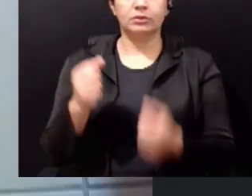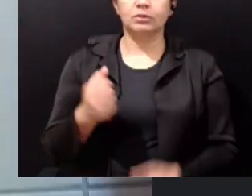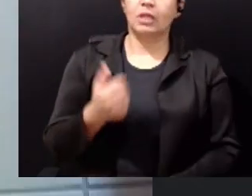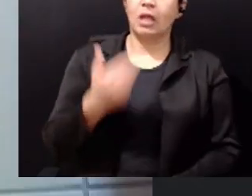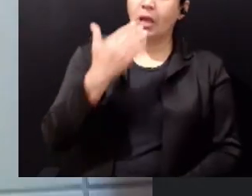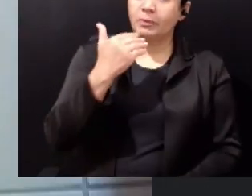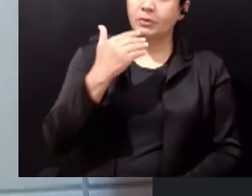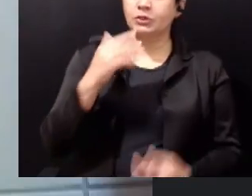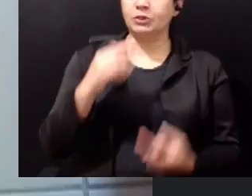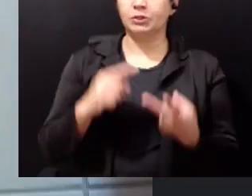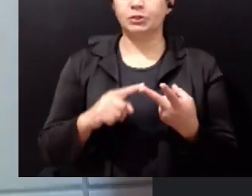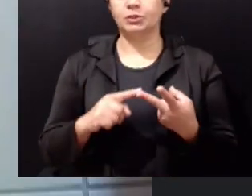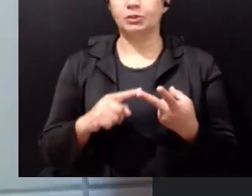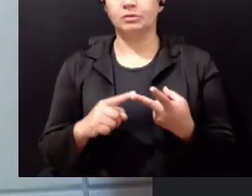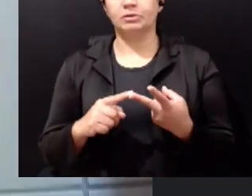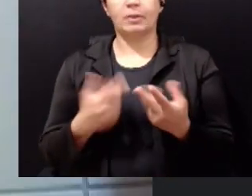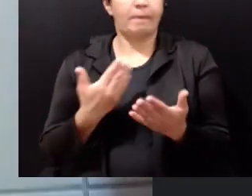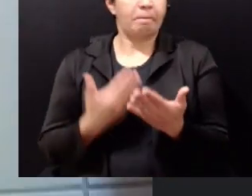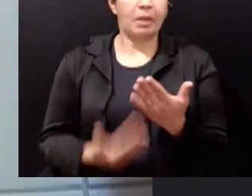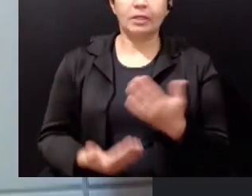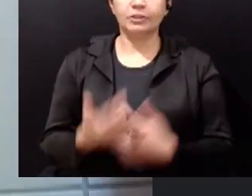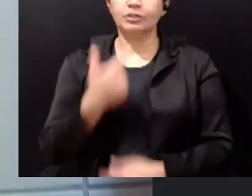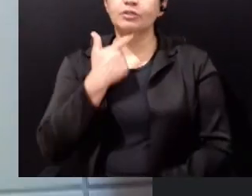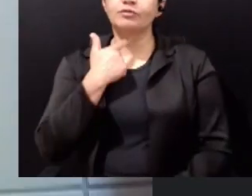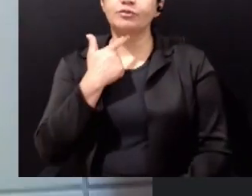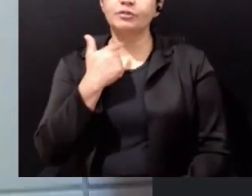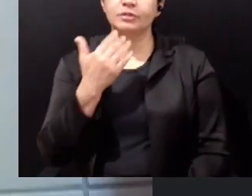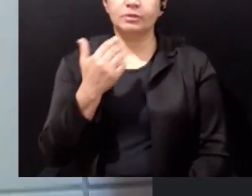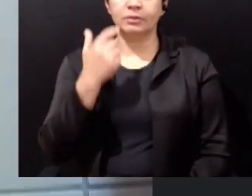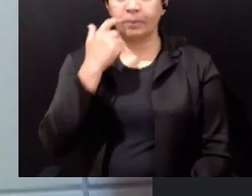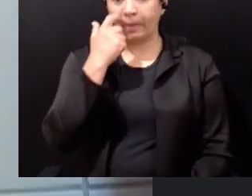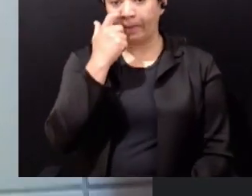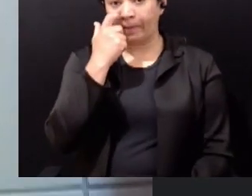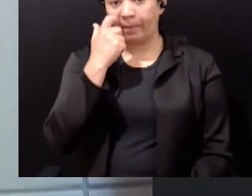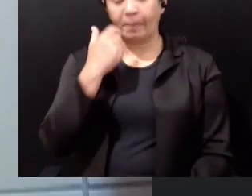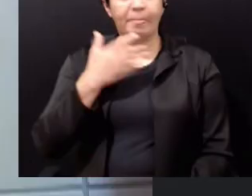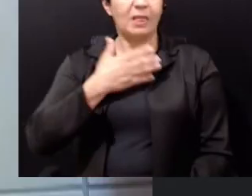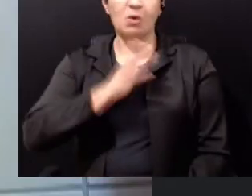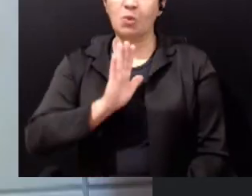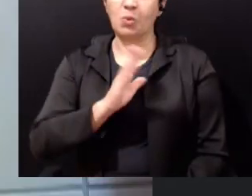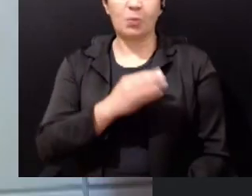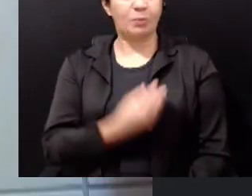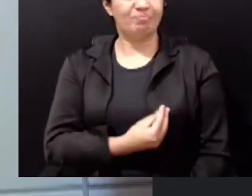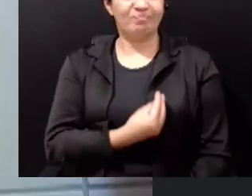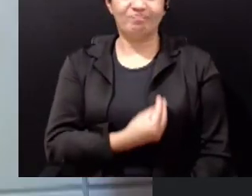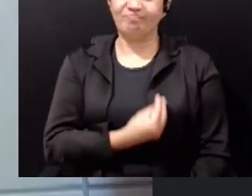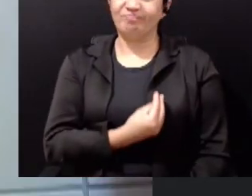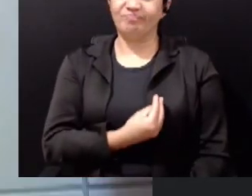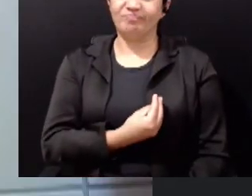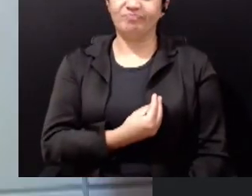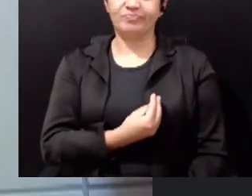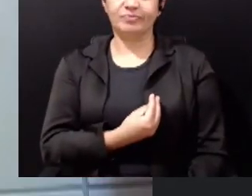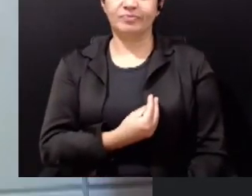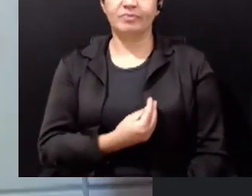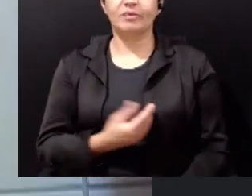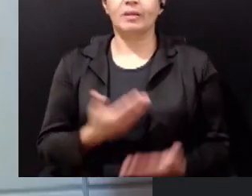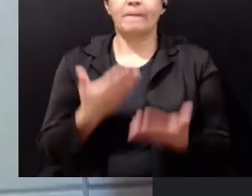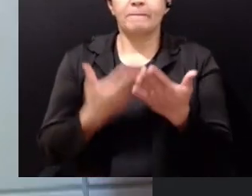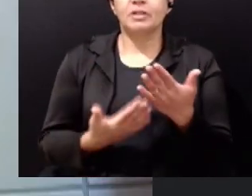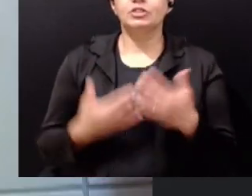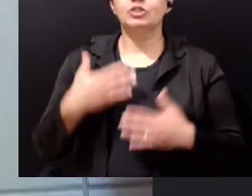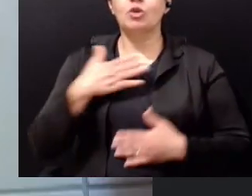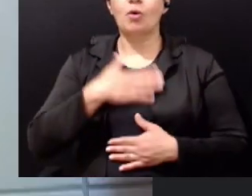a pessoa perde, né, por exemplo, um transtorno depressivo, perde prazer em viver, né, perde o prazer de fazer as coisas que